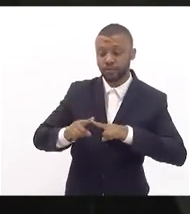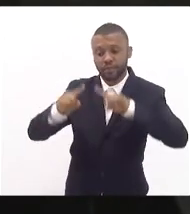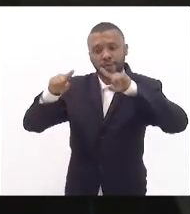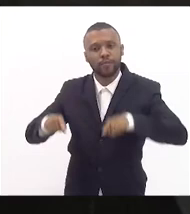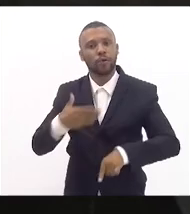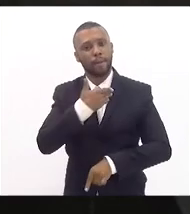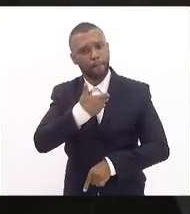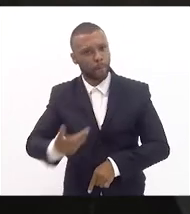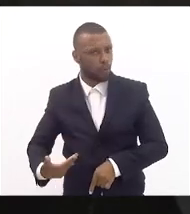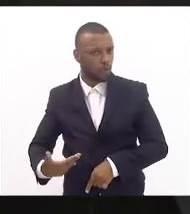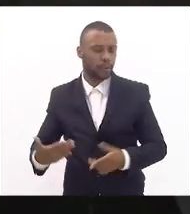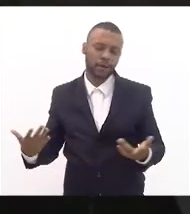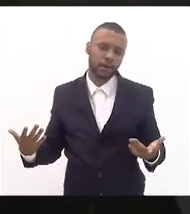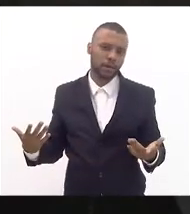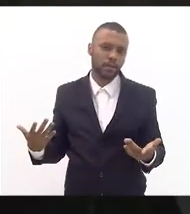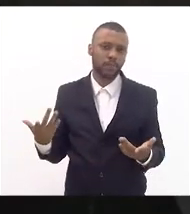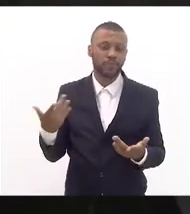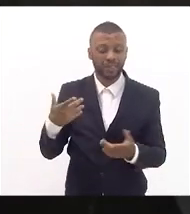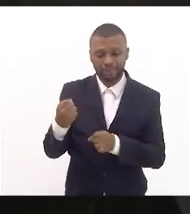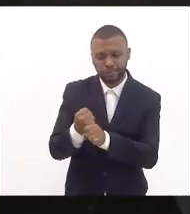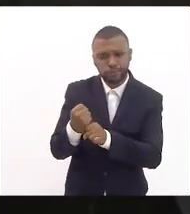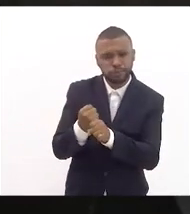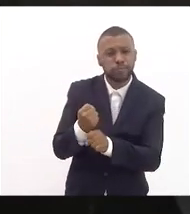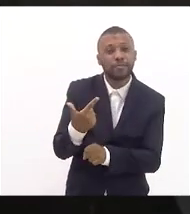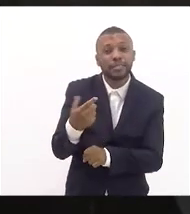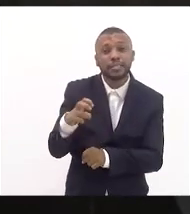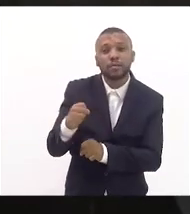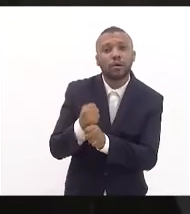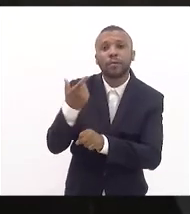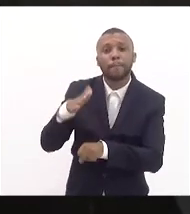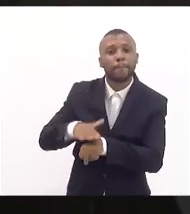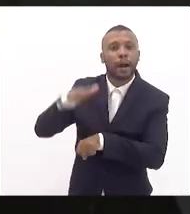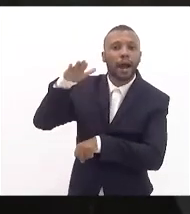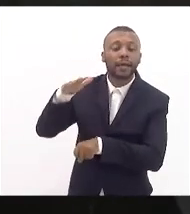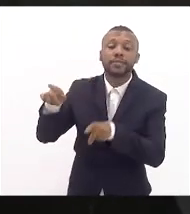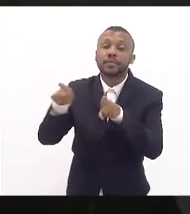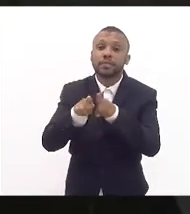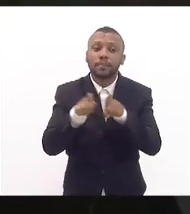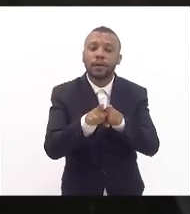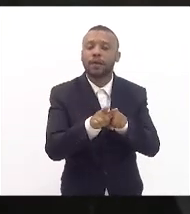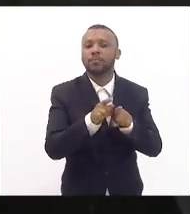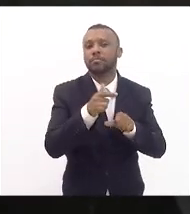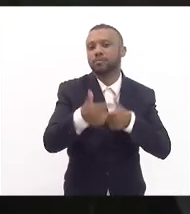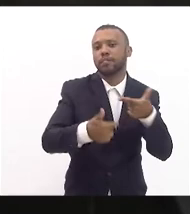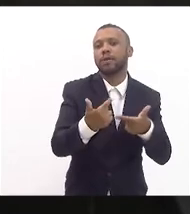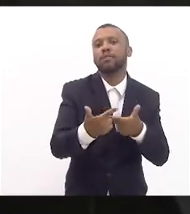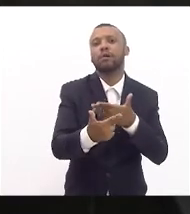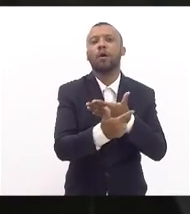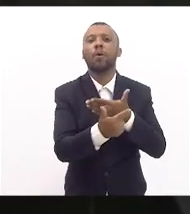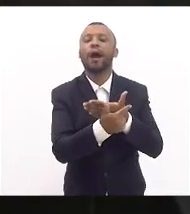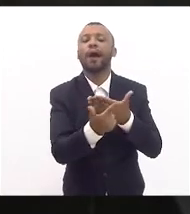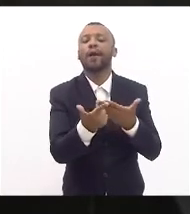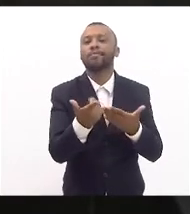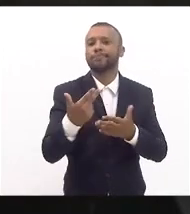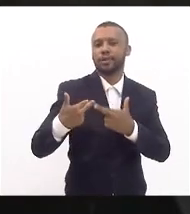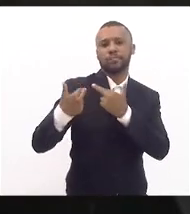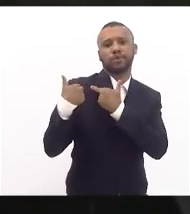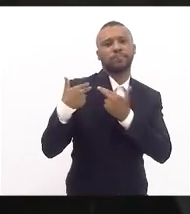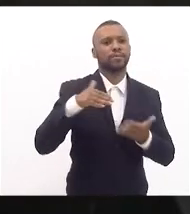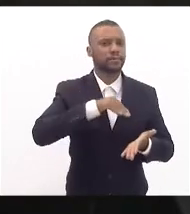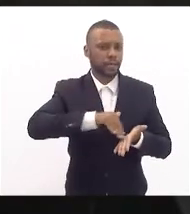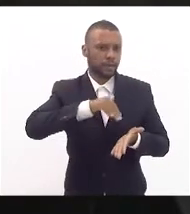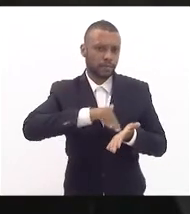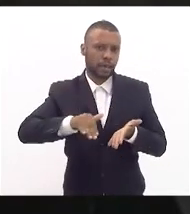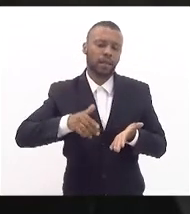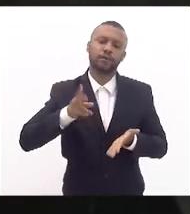pública, não é, há mais de 25 anos, como também na condição de secretária, que sempre trabalhei